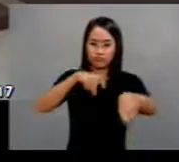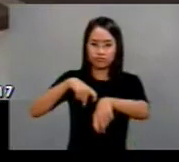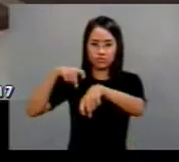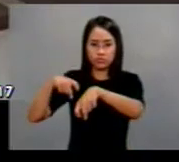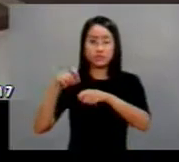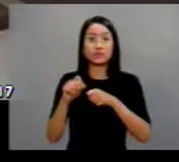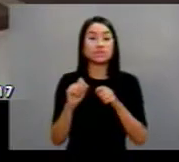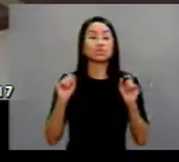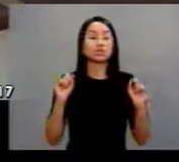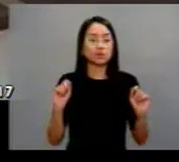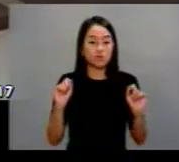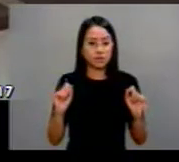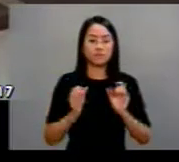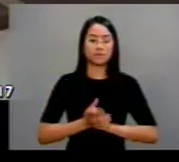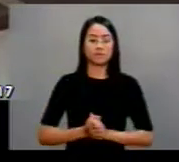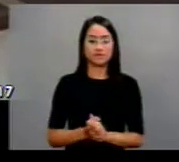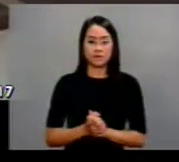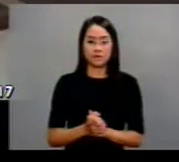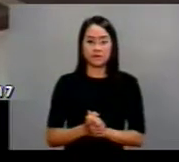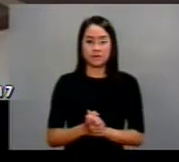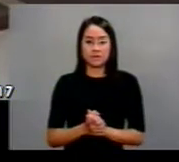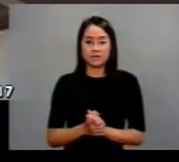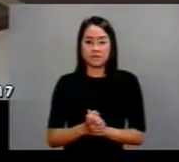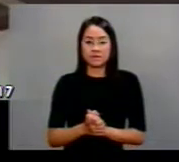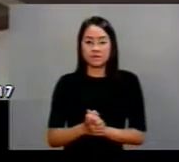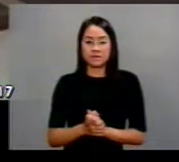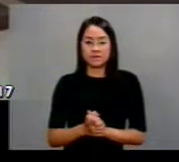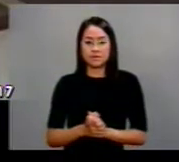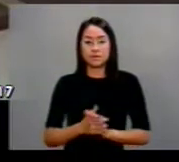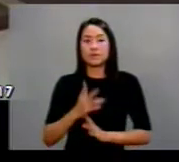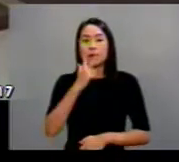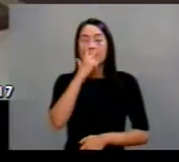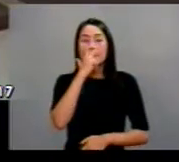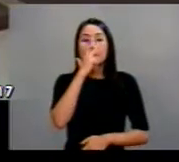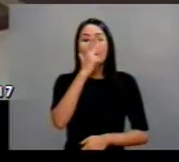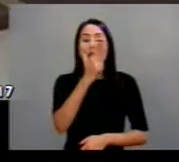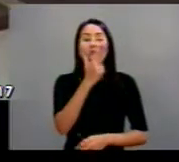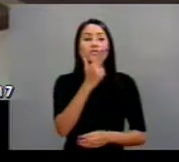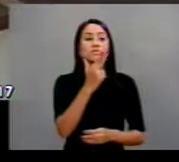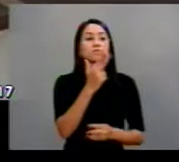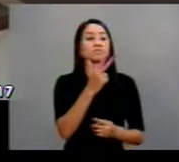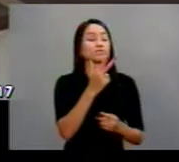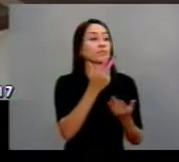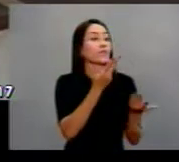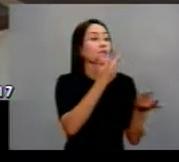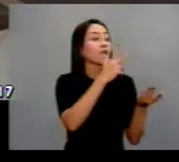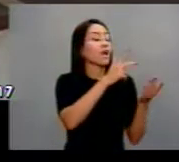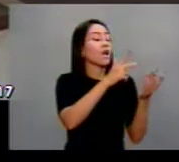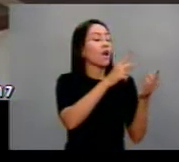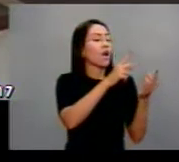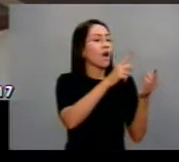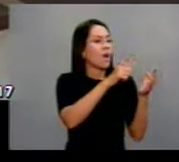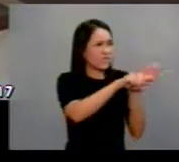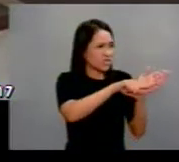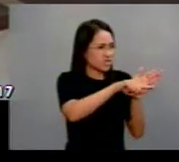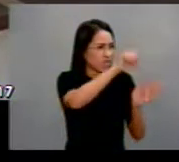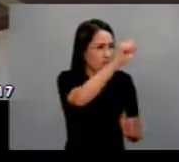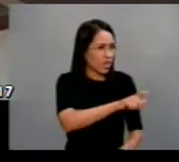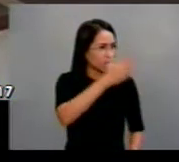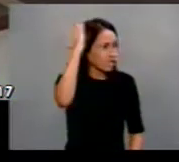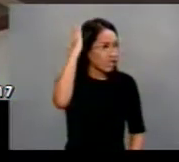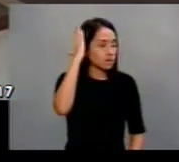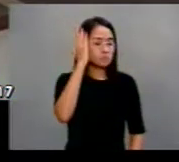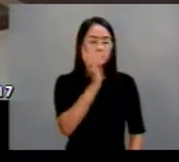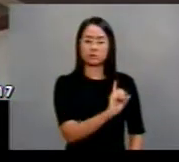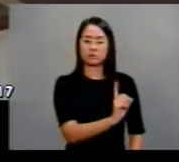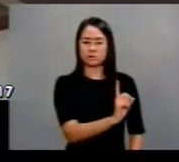juntaram para, dando salvaguarda a Temer, para que consigam, por um lado,